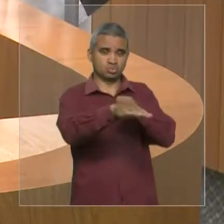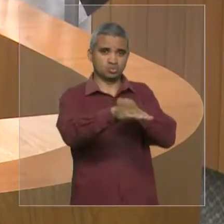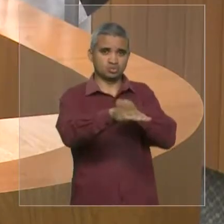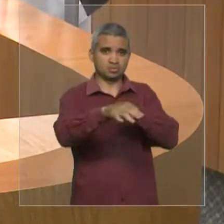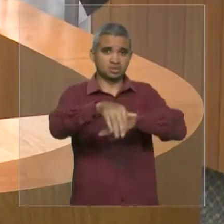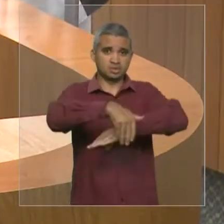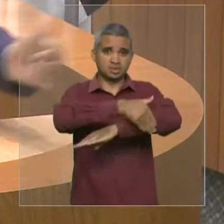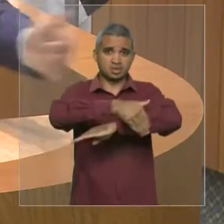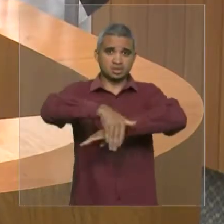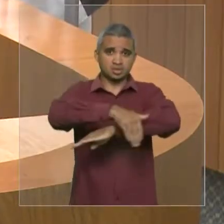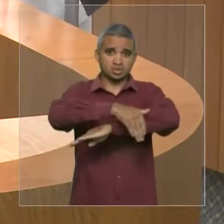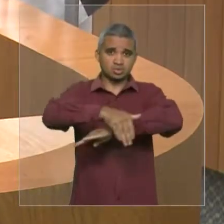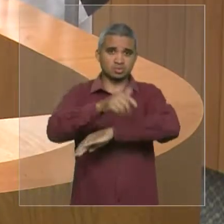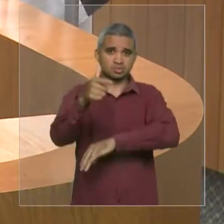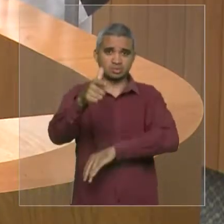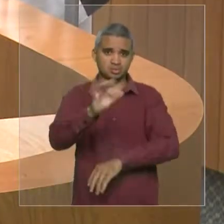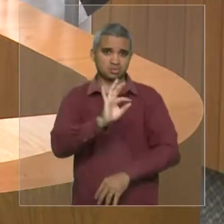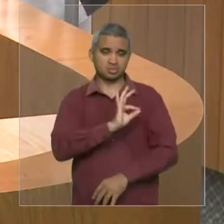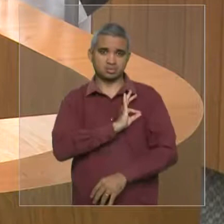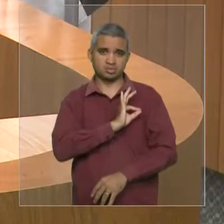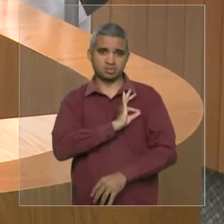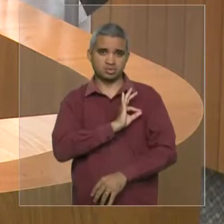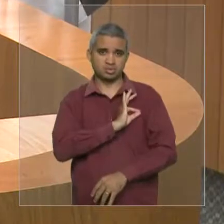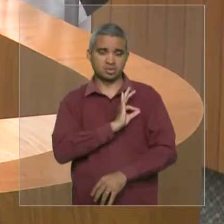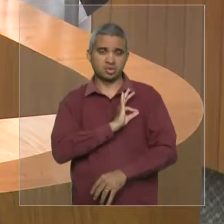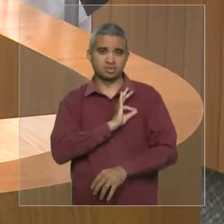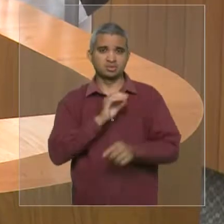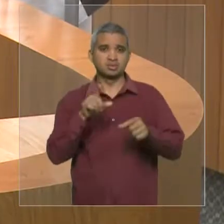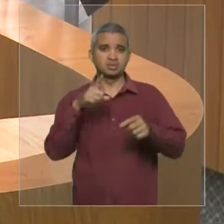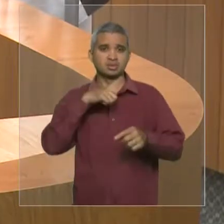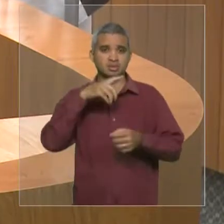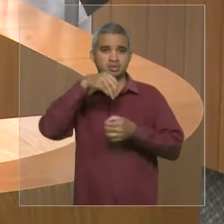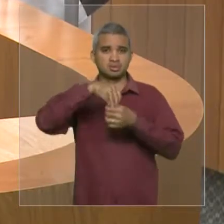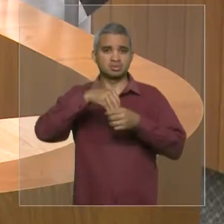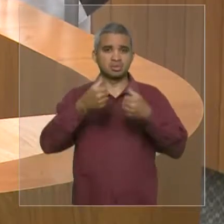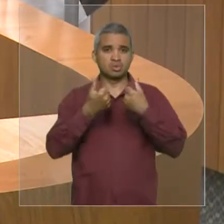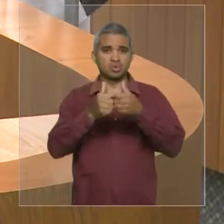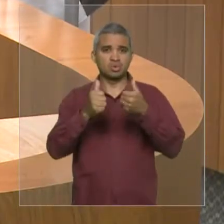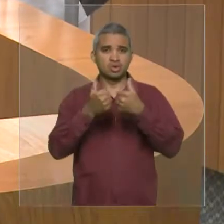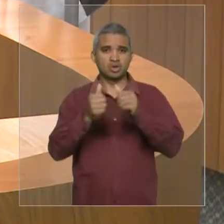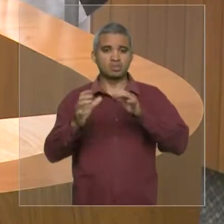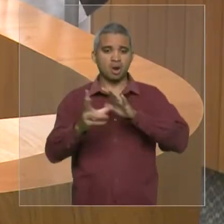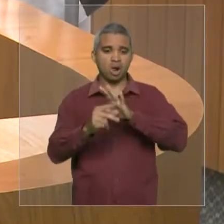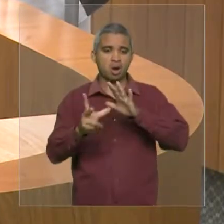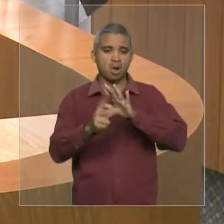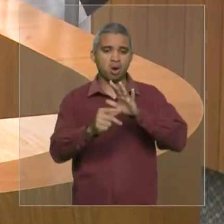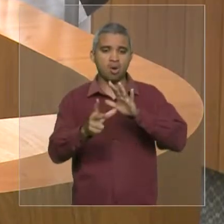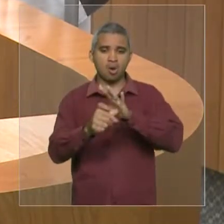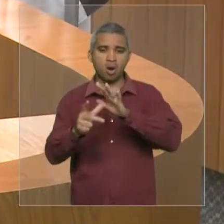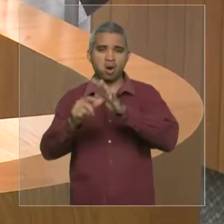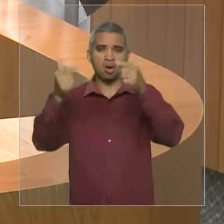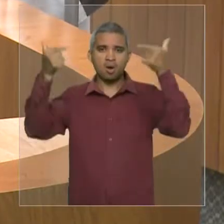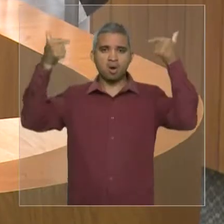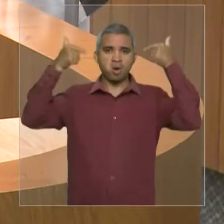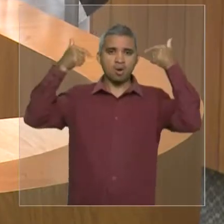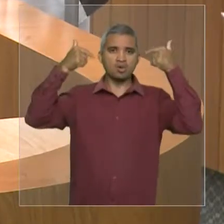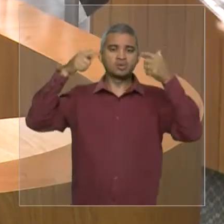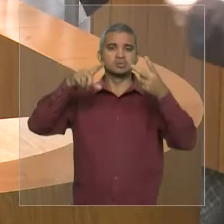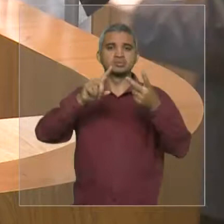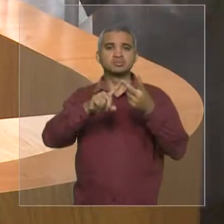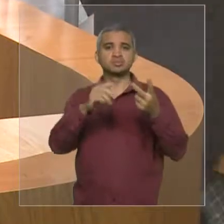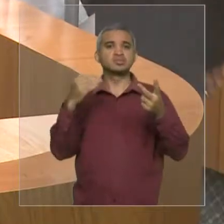garantir a segurança. Assalto a ônibus, agências bancárias sendo arrombadas, agências bancárias